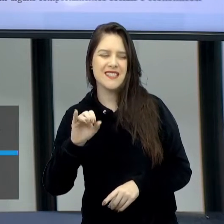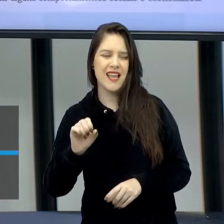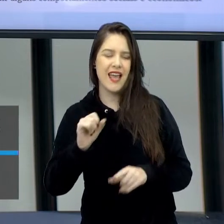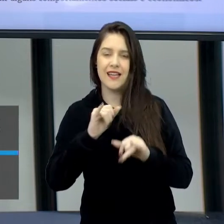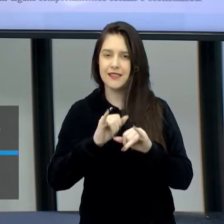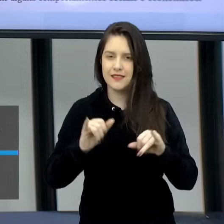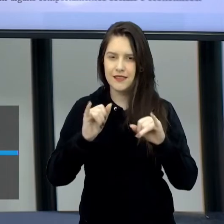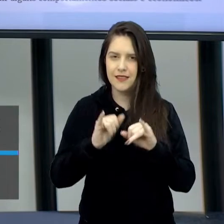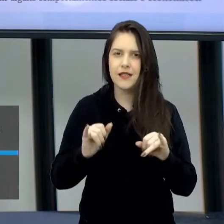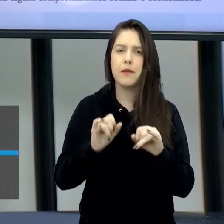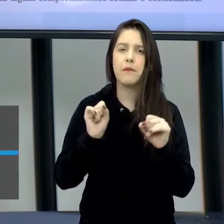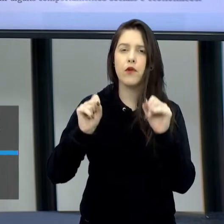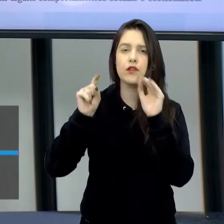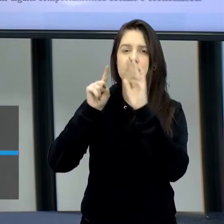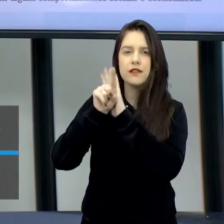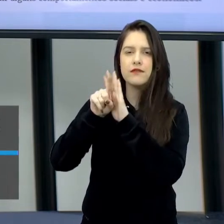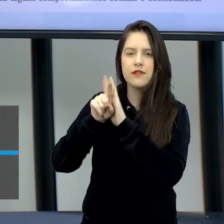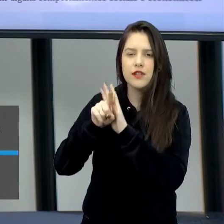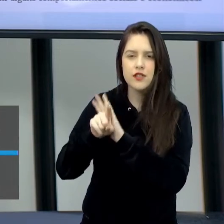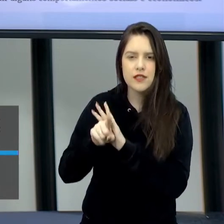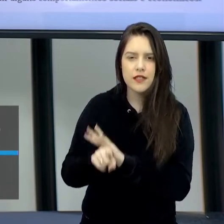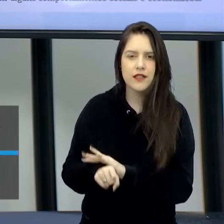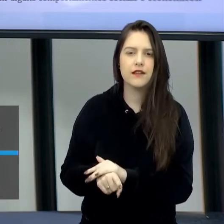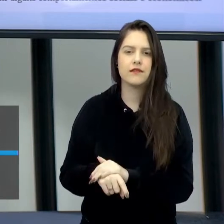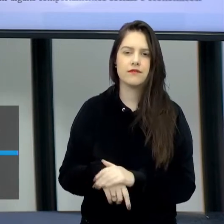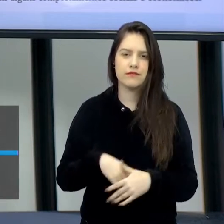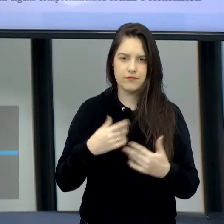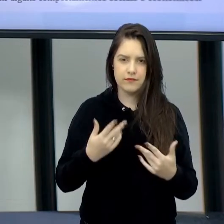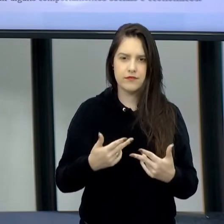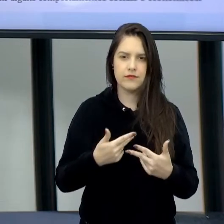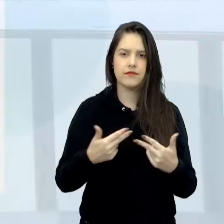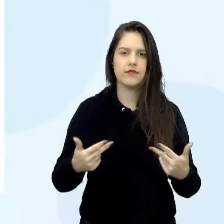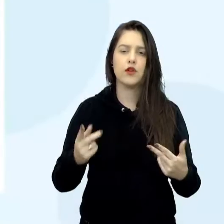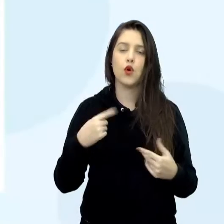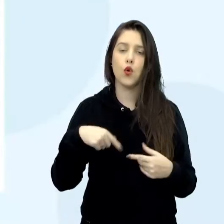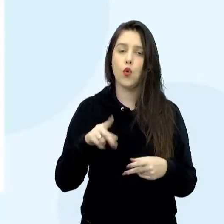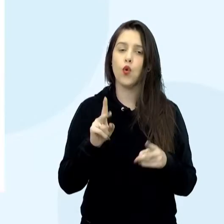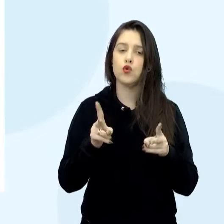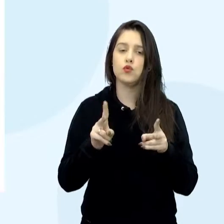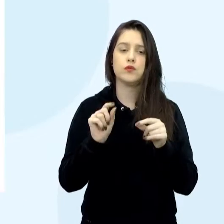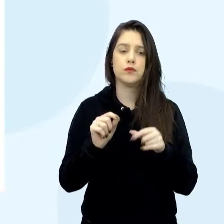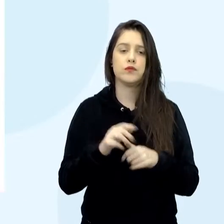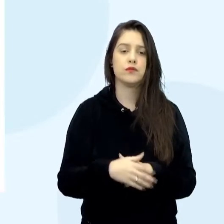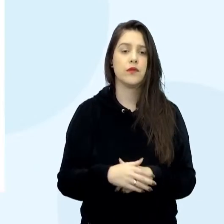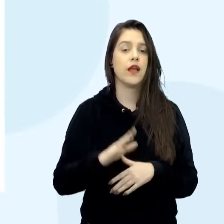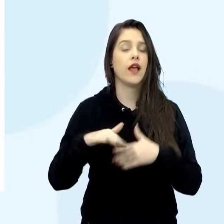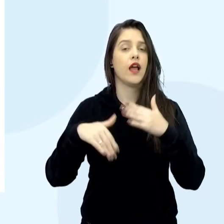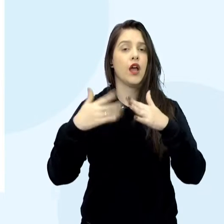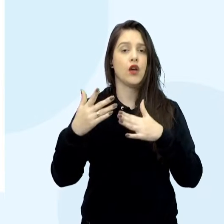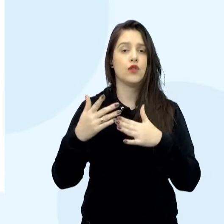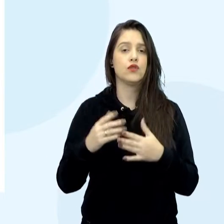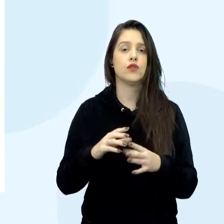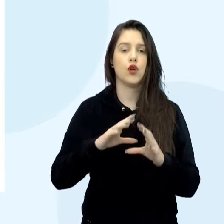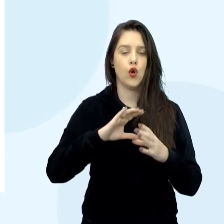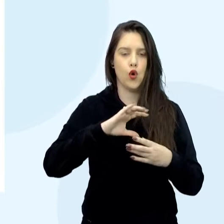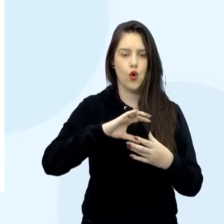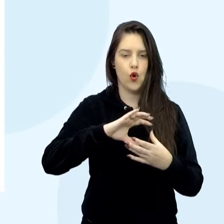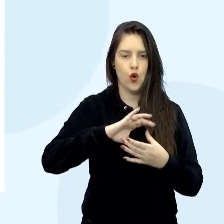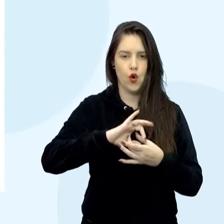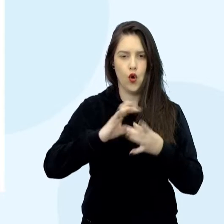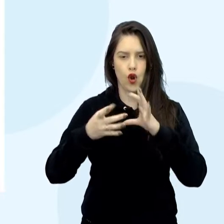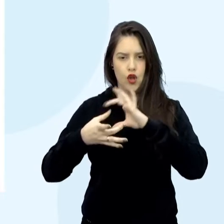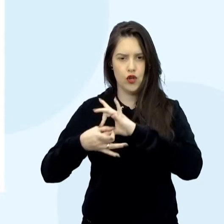vocês podem investigar um pouco mais aí, porque é bem interessante. Continuando aqui, além disso, nos Jogos Olímpicos